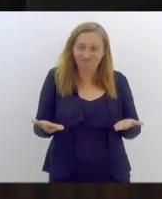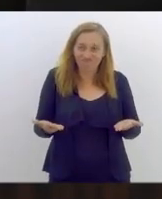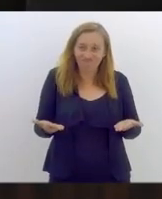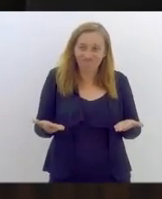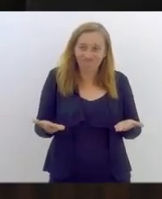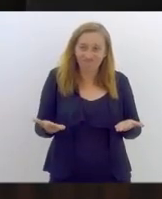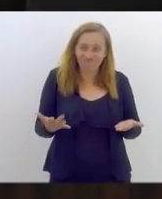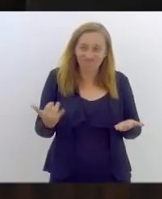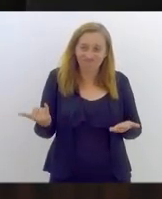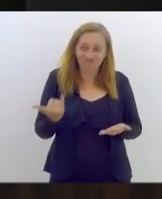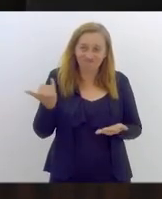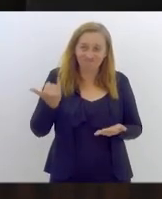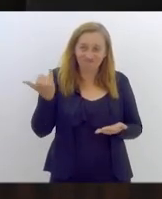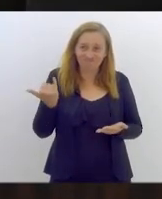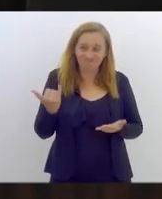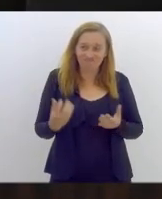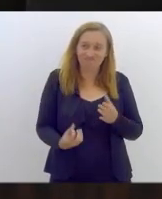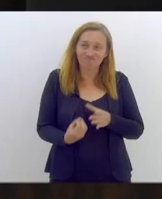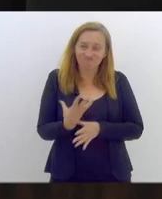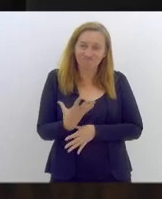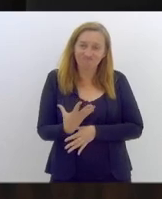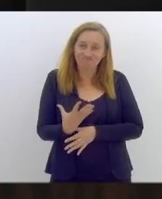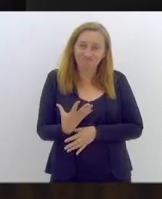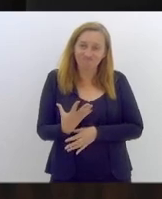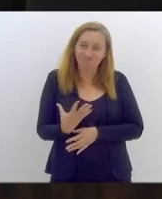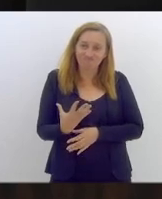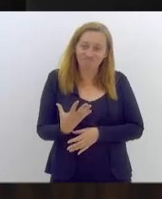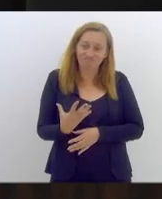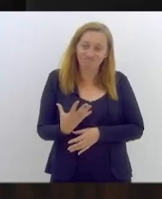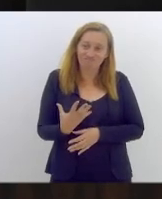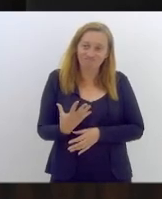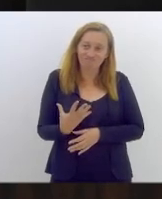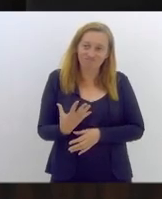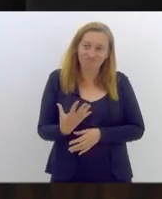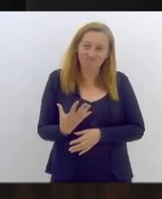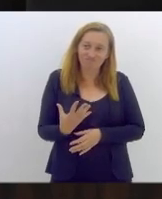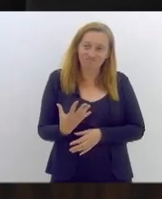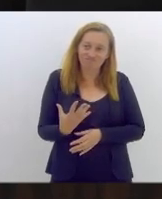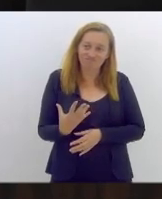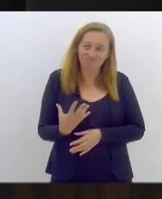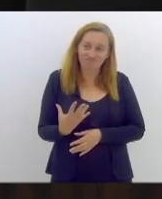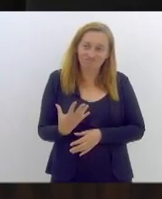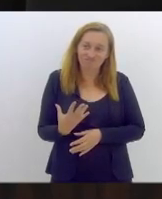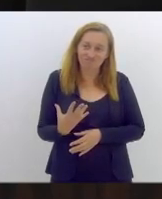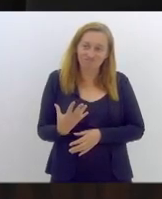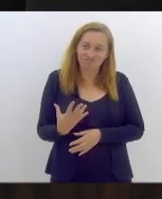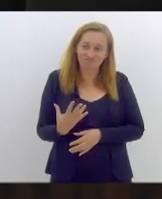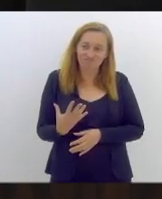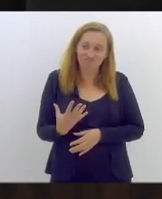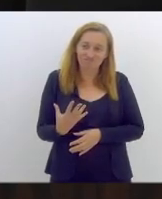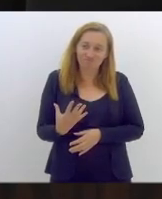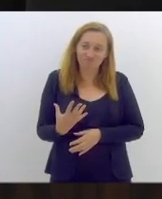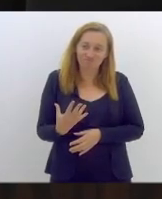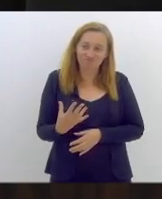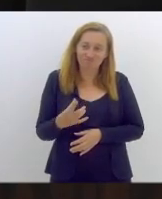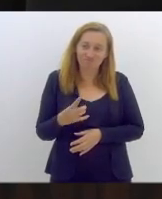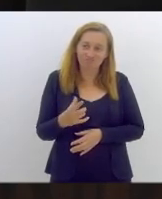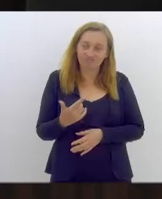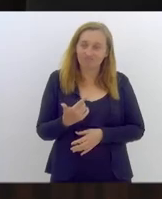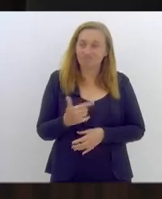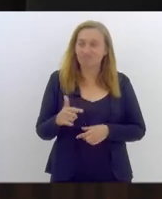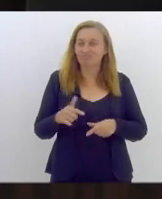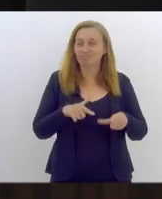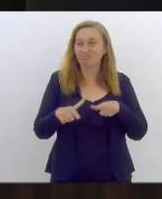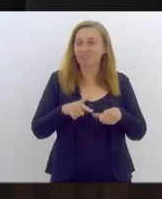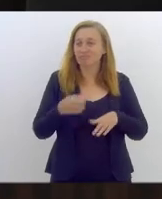essa importante construção, mas sem vocês não faríamos a mandata que tem essa